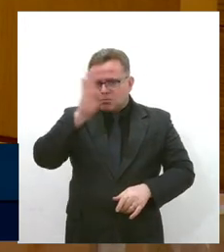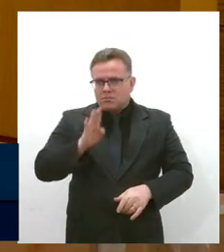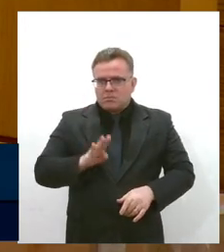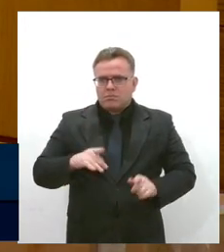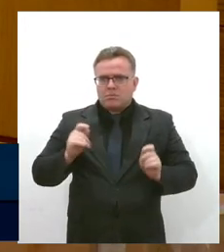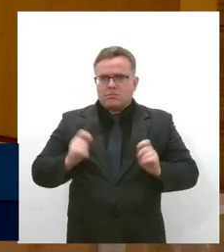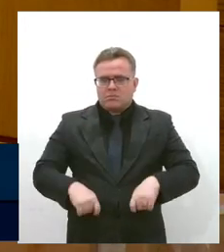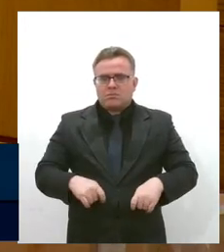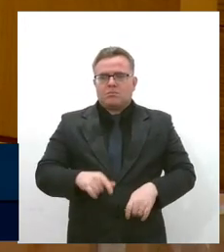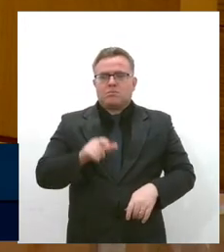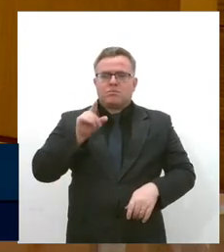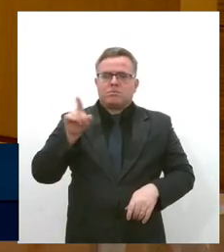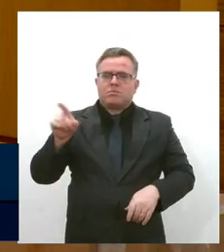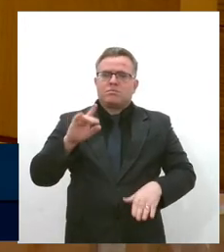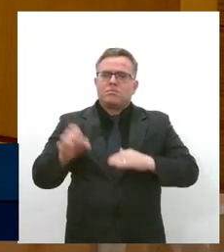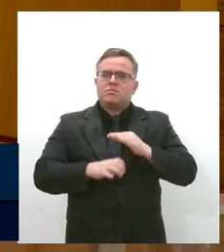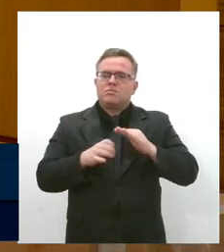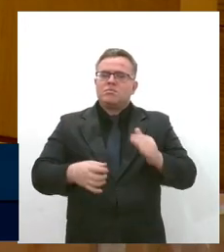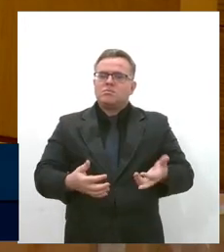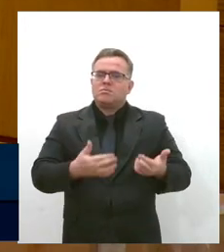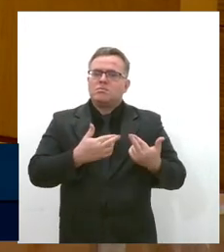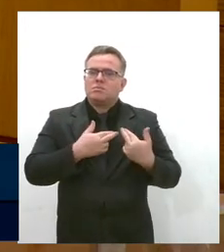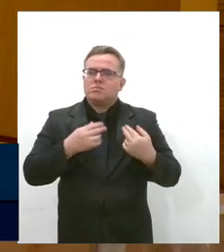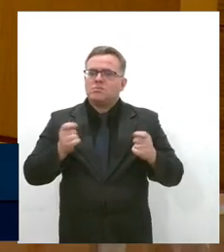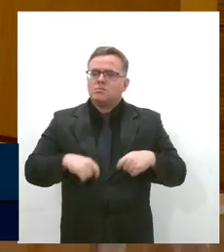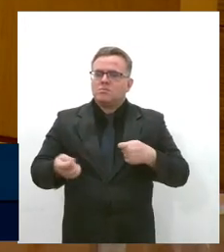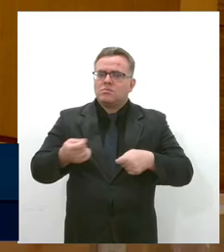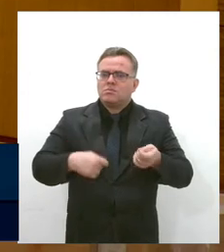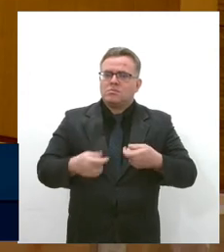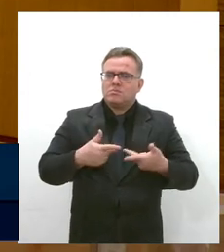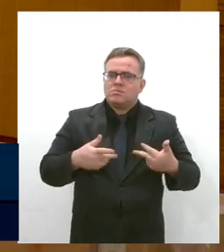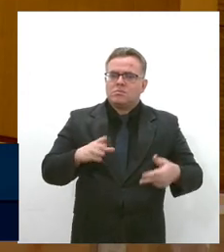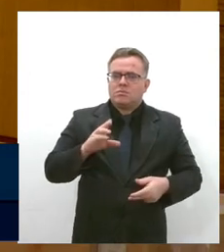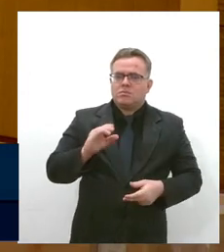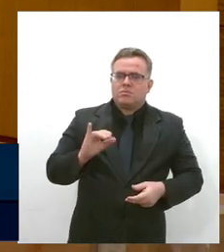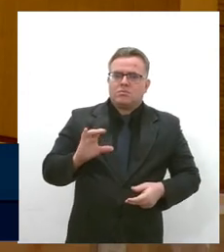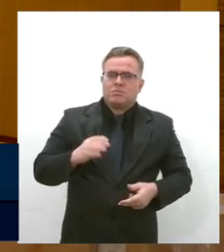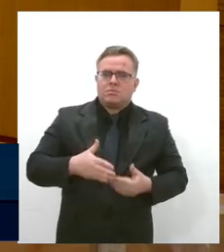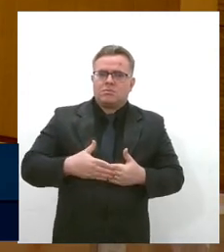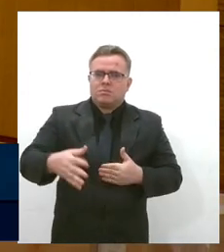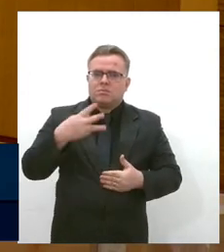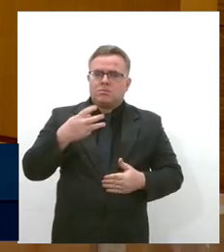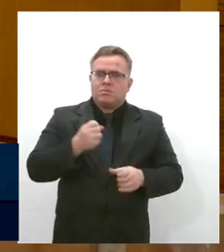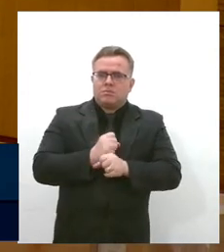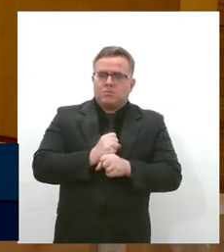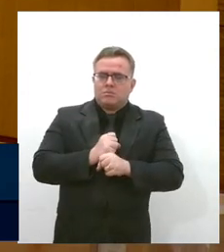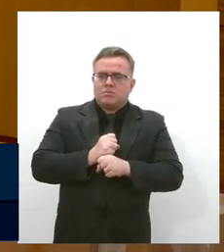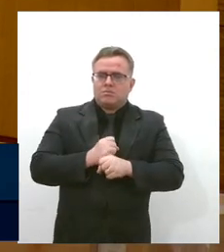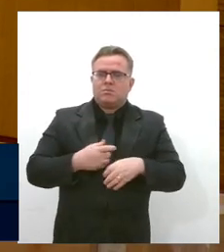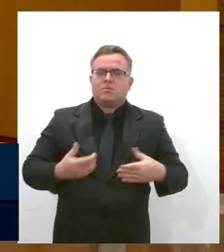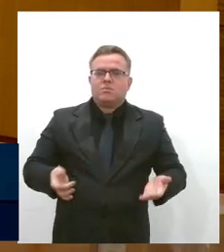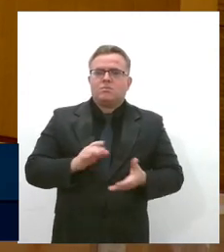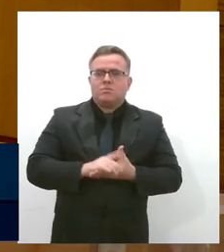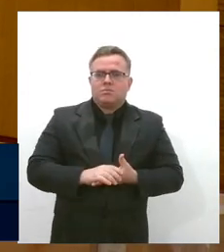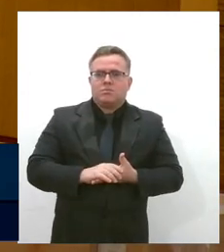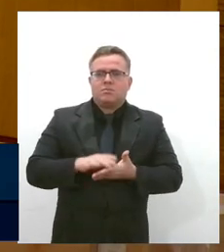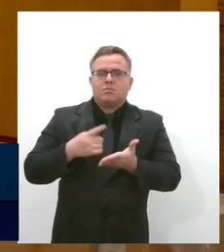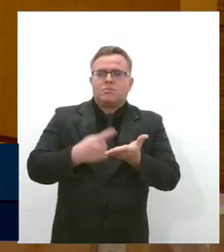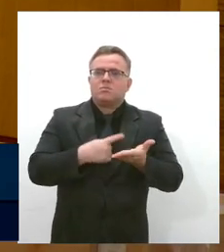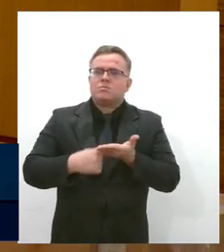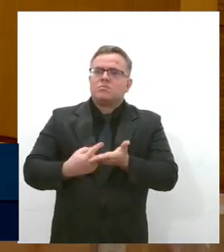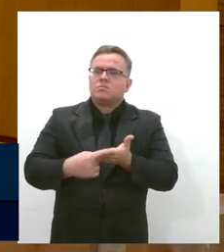responsável pela administração geral do SIC pelos próximos 30 anos. Os entendimentos para a implementação do projeto Cidade Bíblica